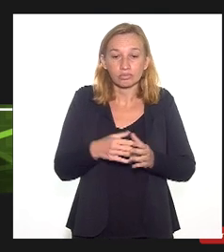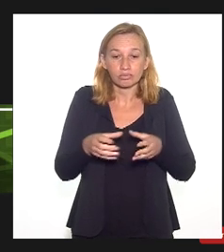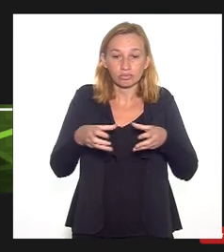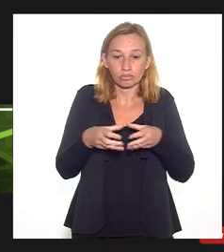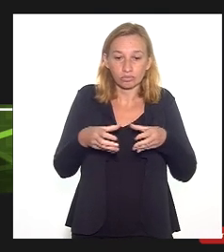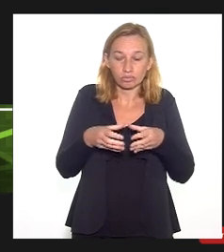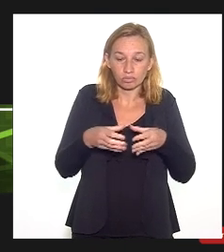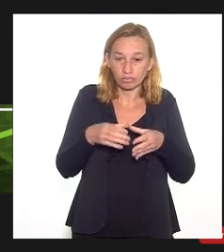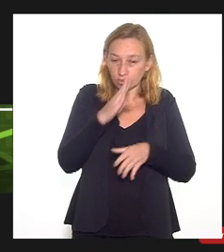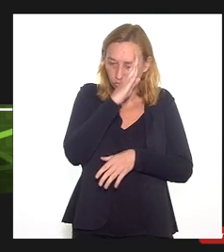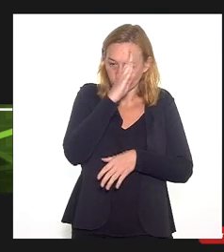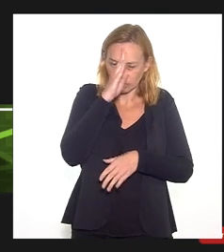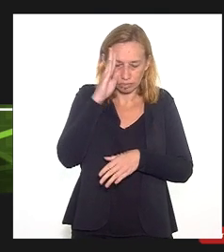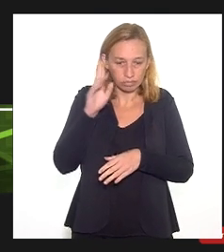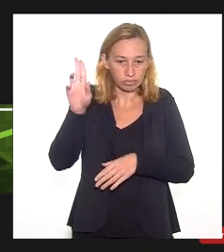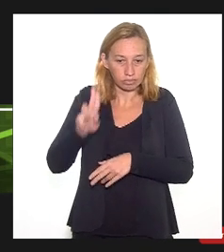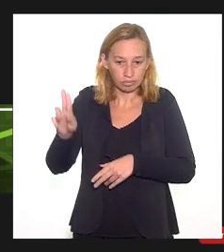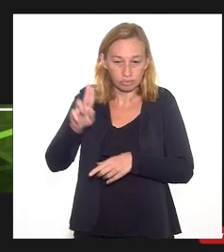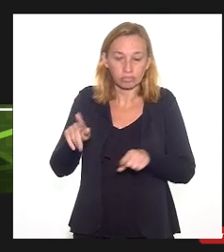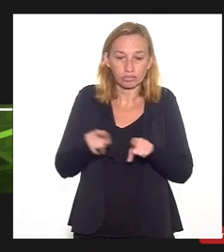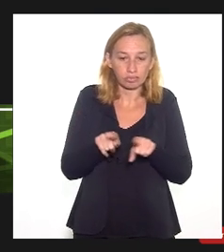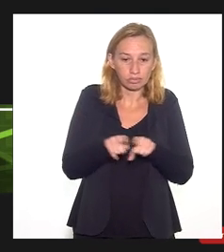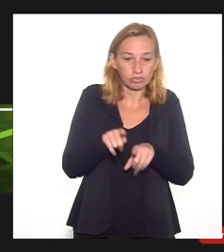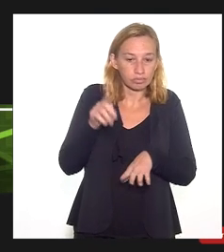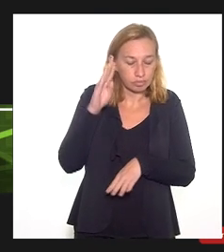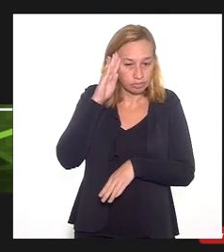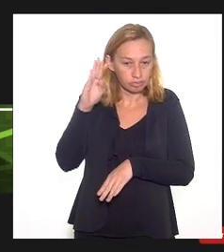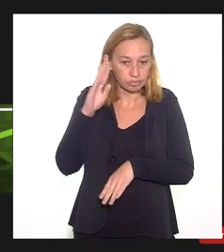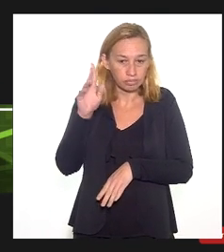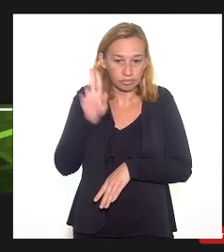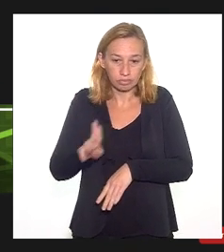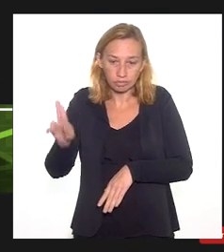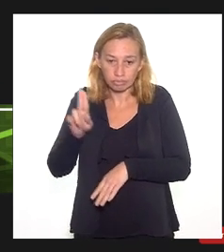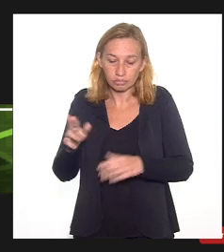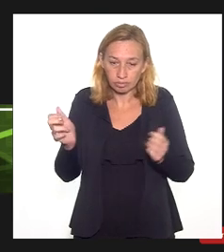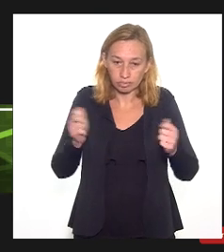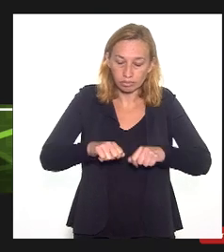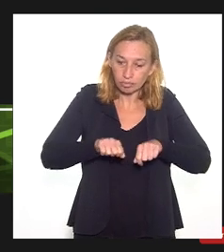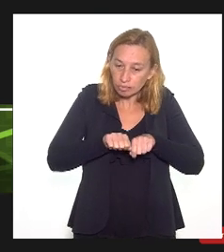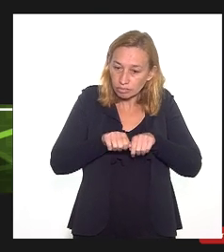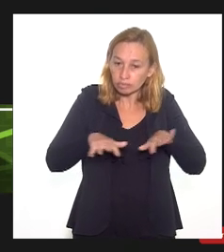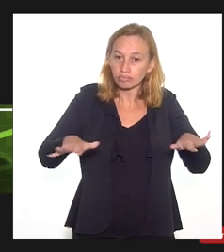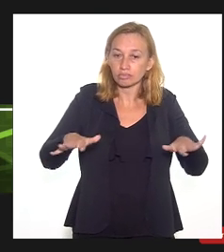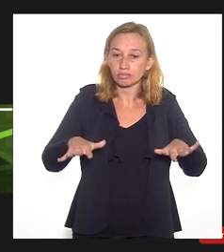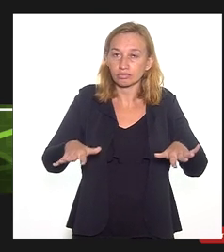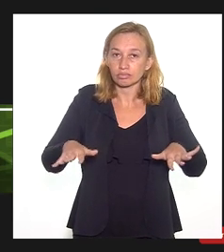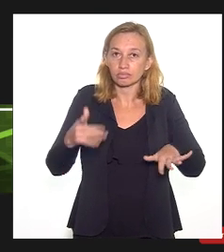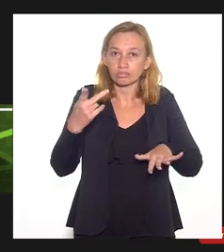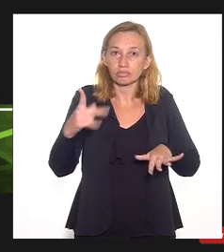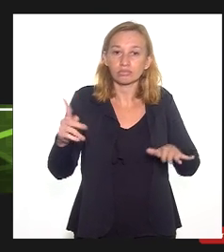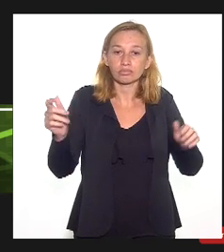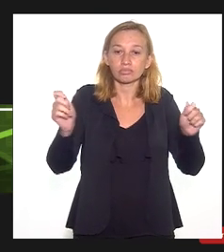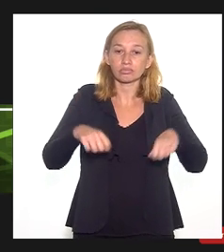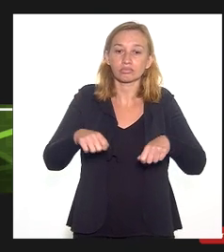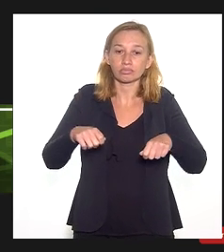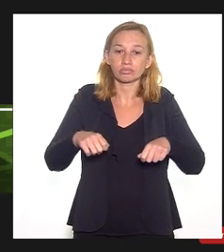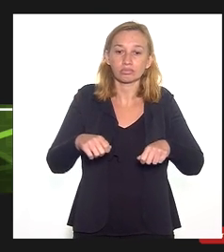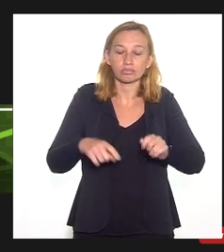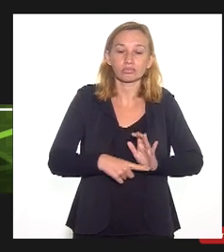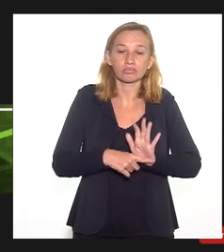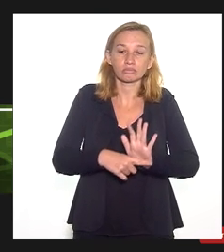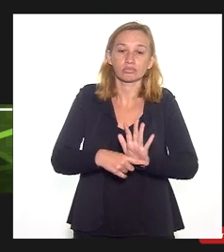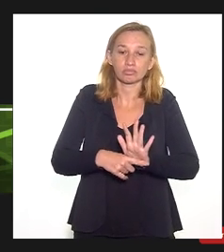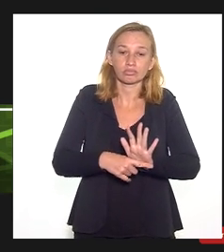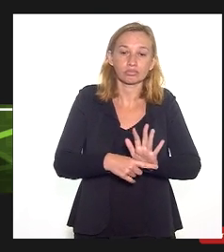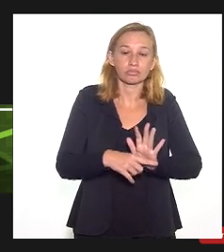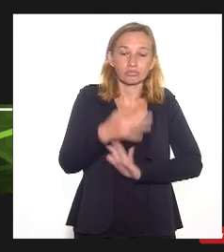acadêmico da universidade então também é fundamental que a universidade tenha a capacidade de ampliar a sua capacidade de atendimento